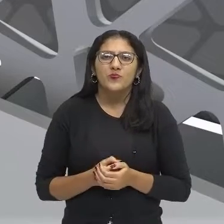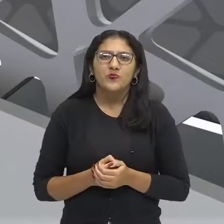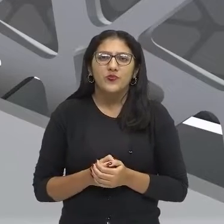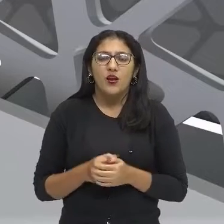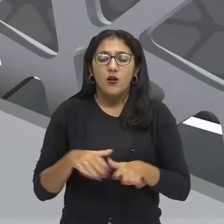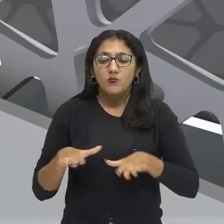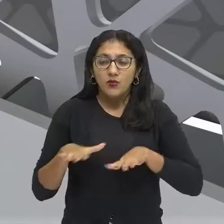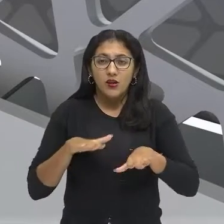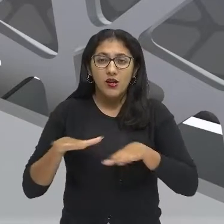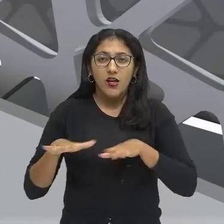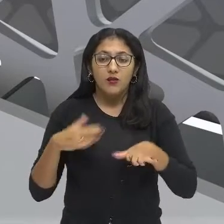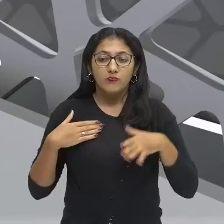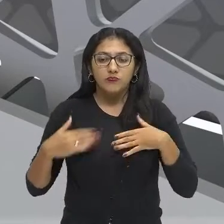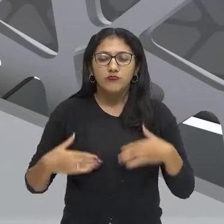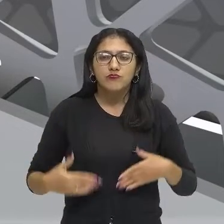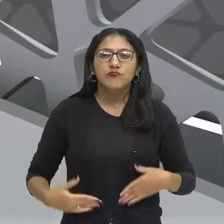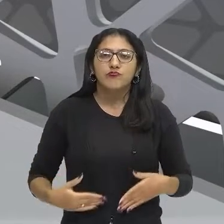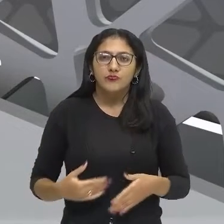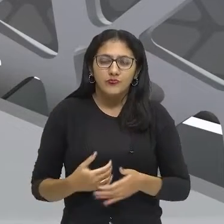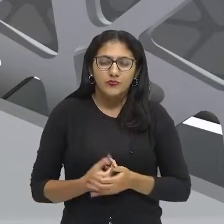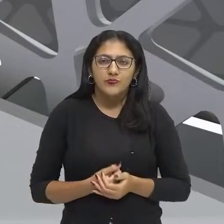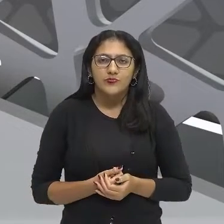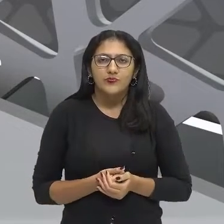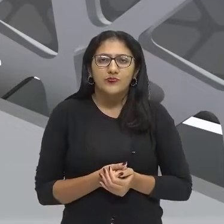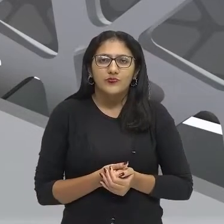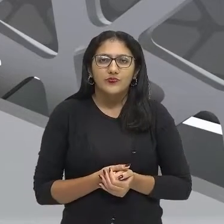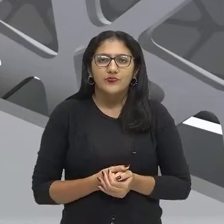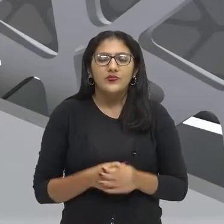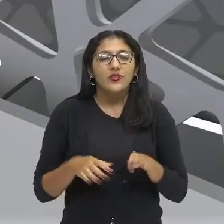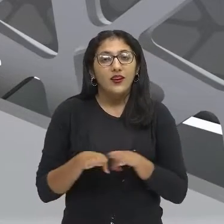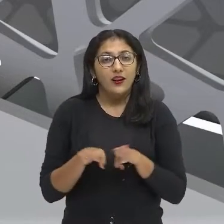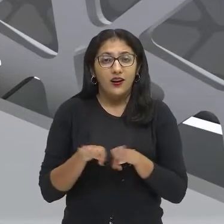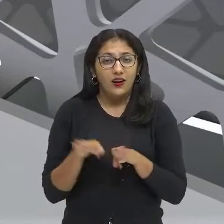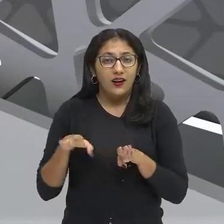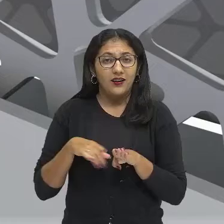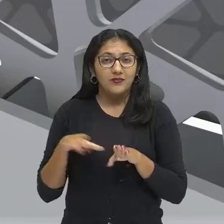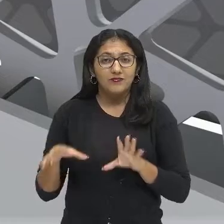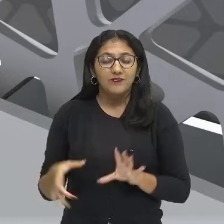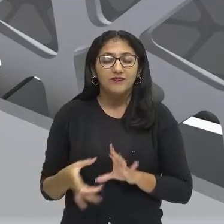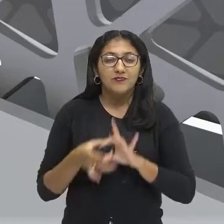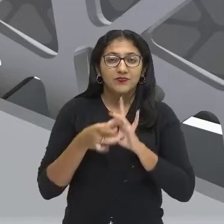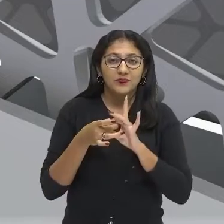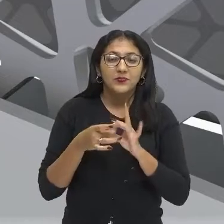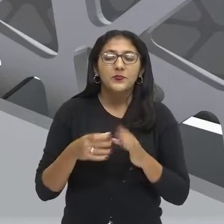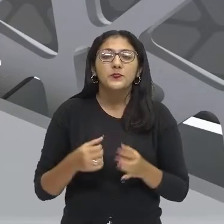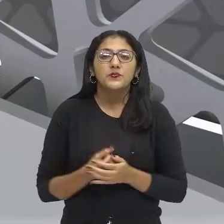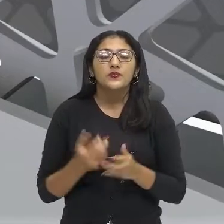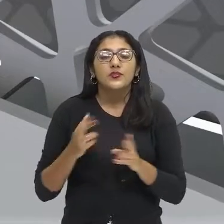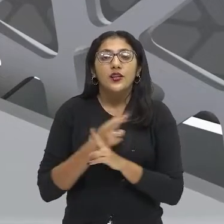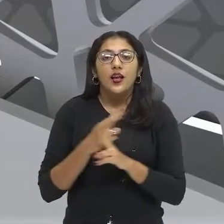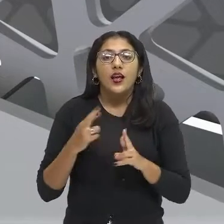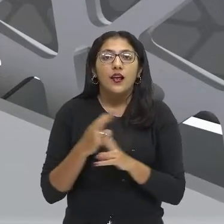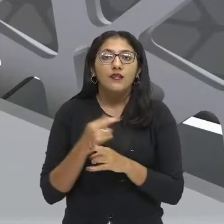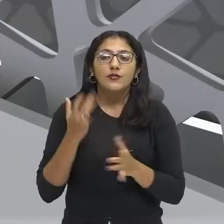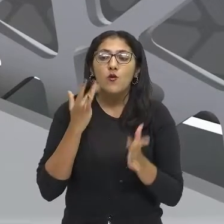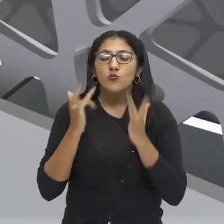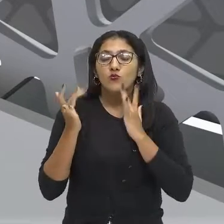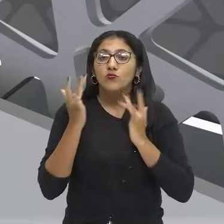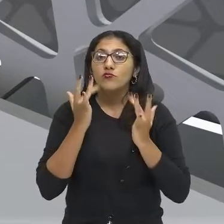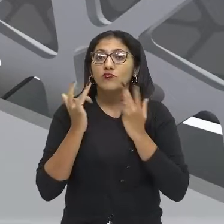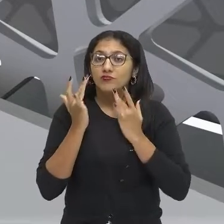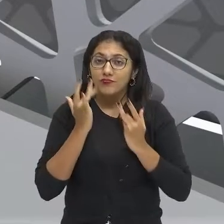atividade rítmica e expressiva. Também incluímos aí as atividades relacionadas a